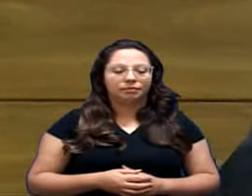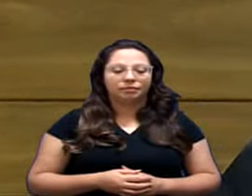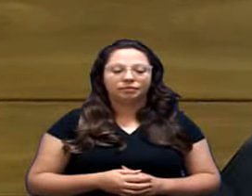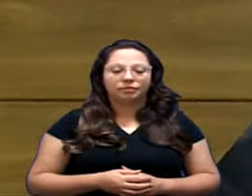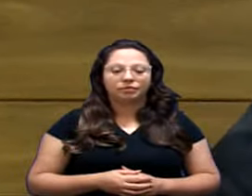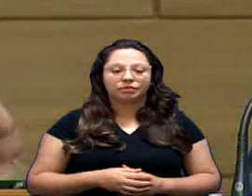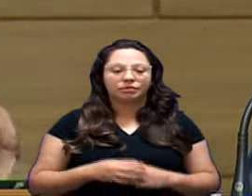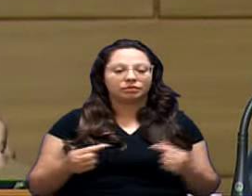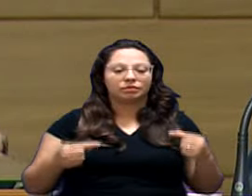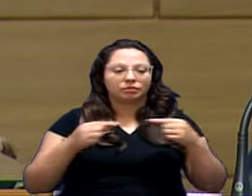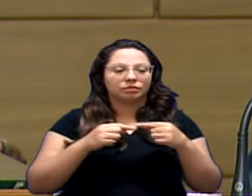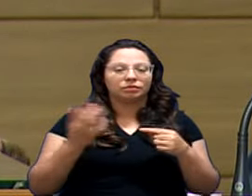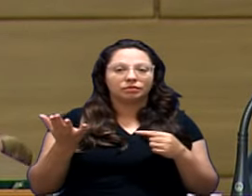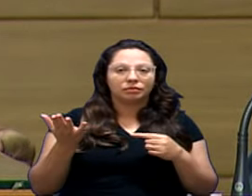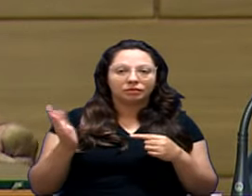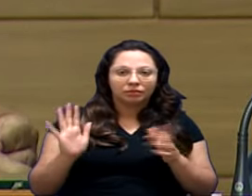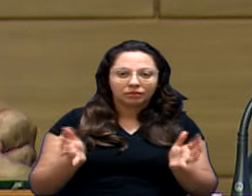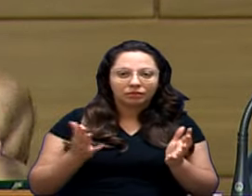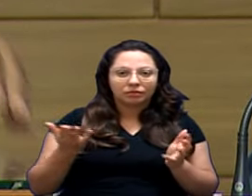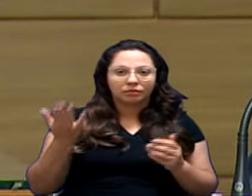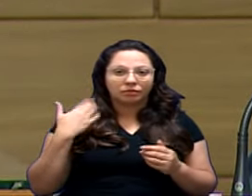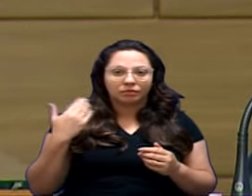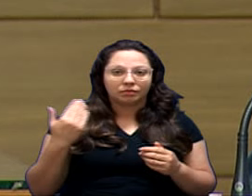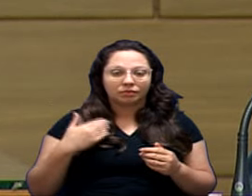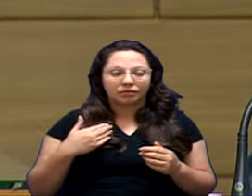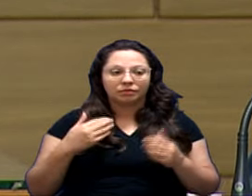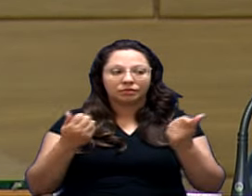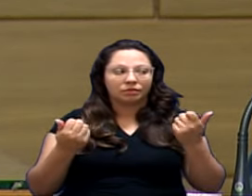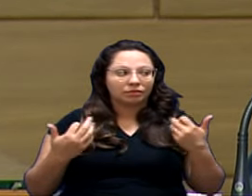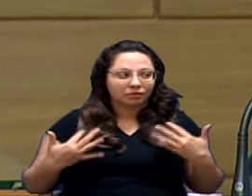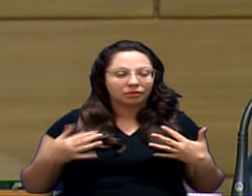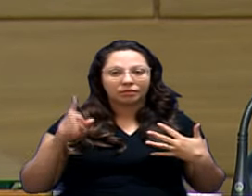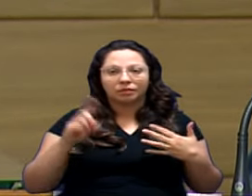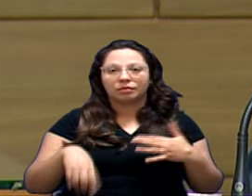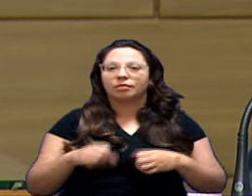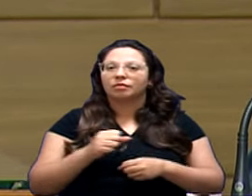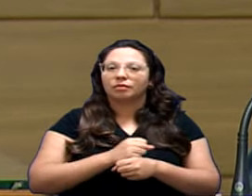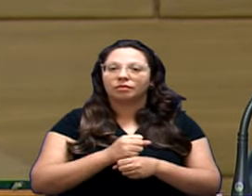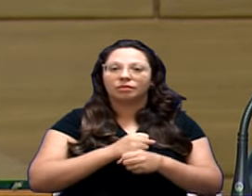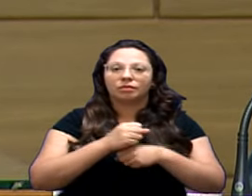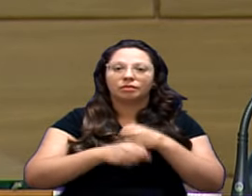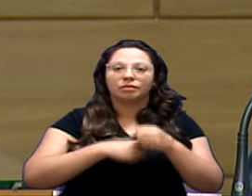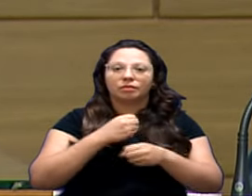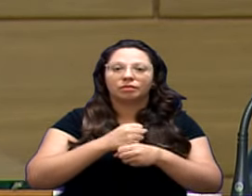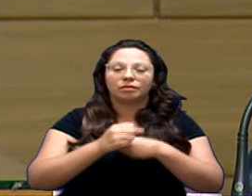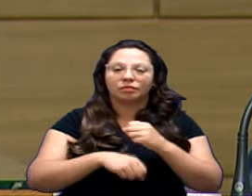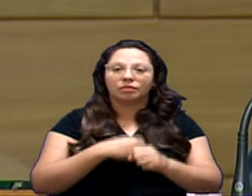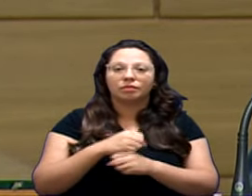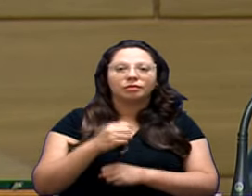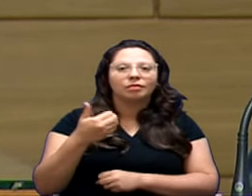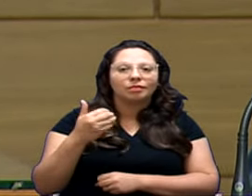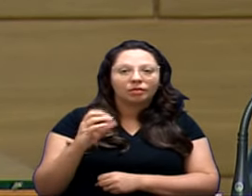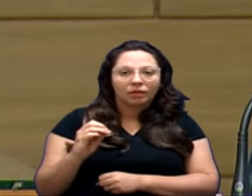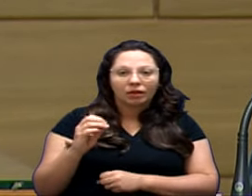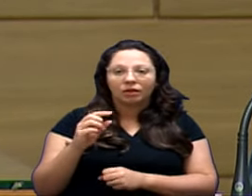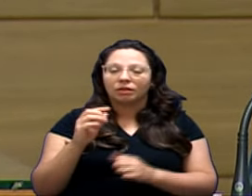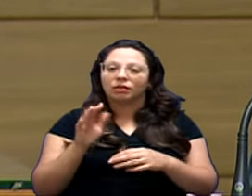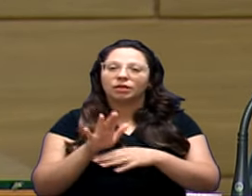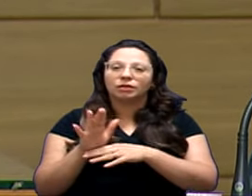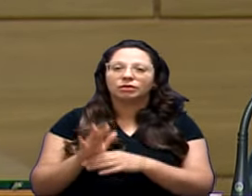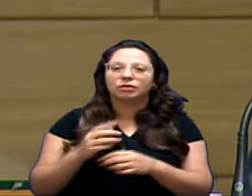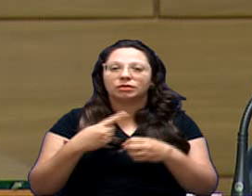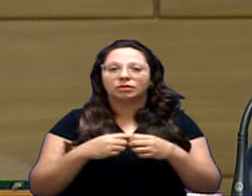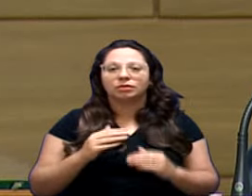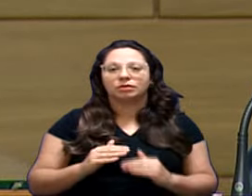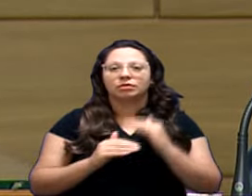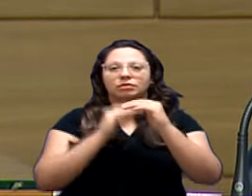já mencionado são 10 anos de Horizonte pro desenvolvimento da cidade e hoje a proposta